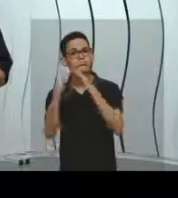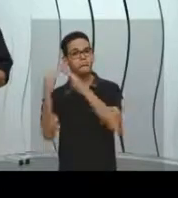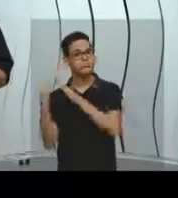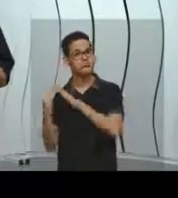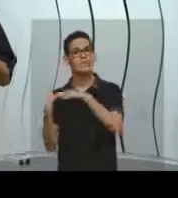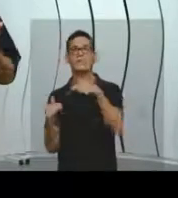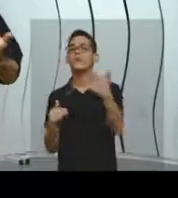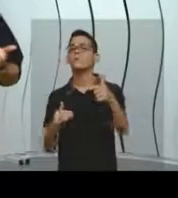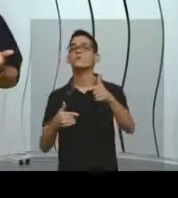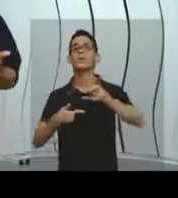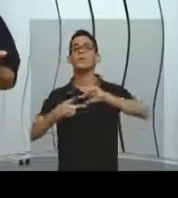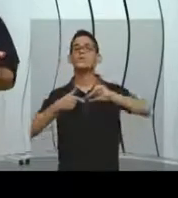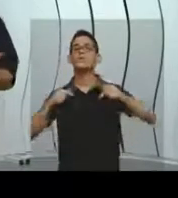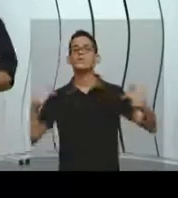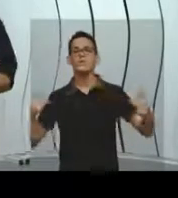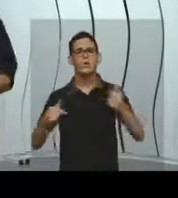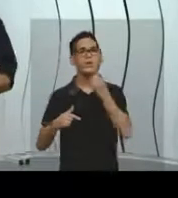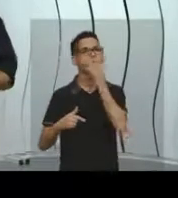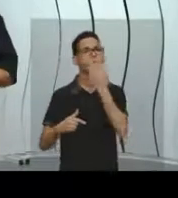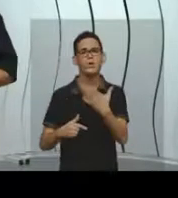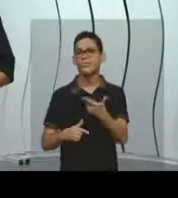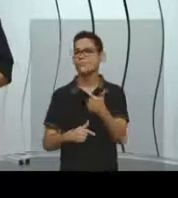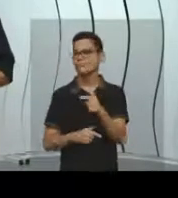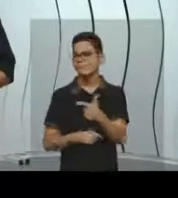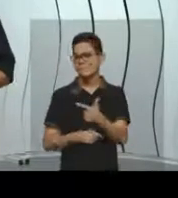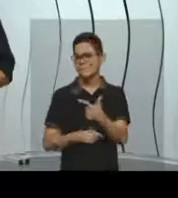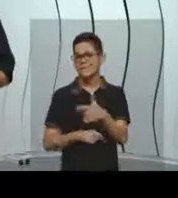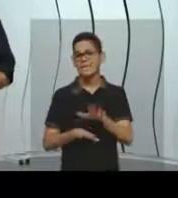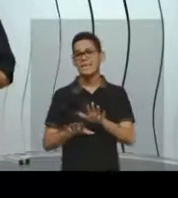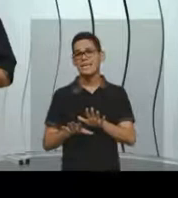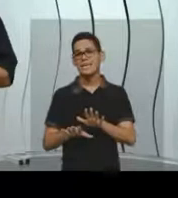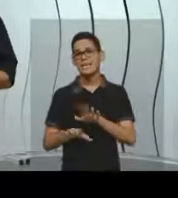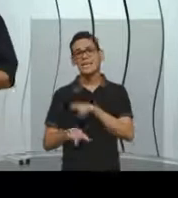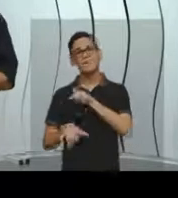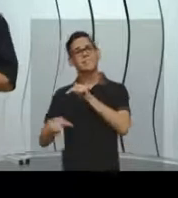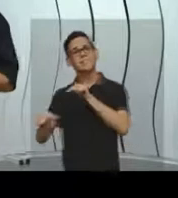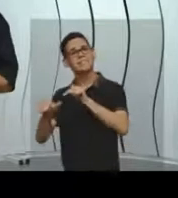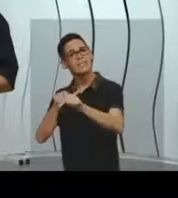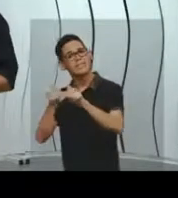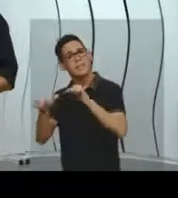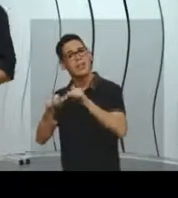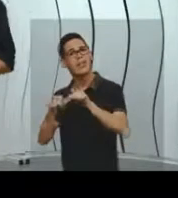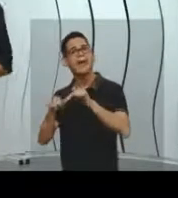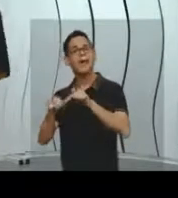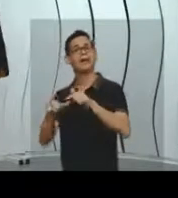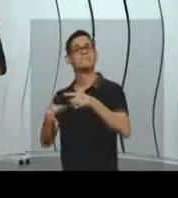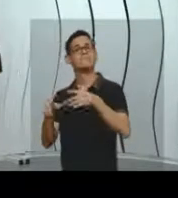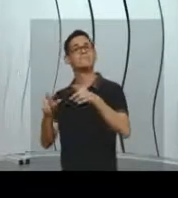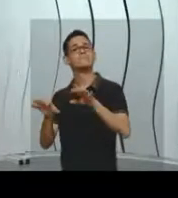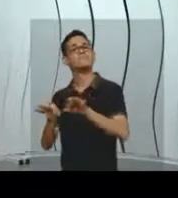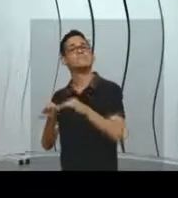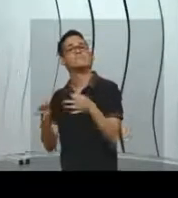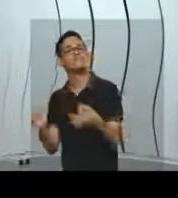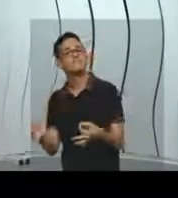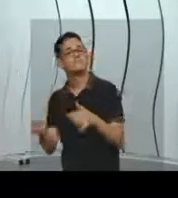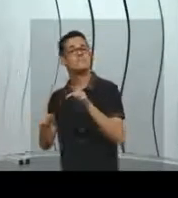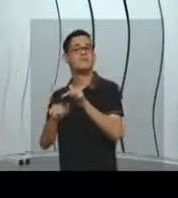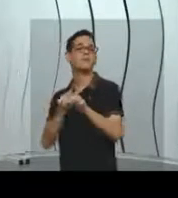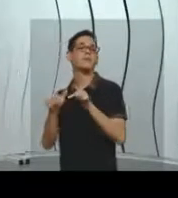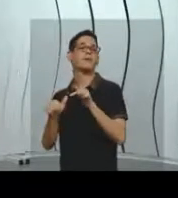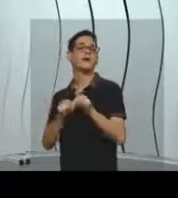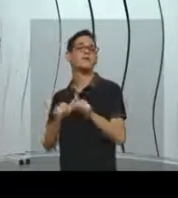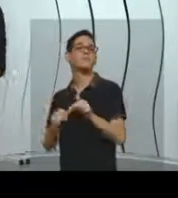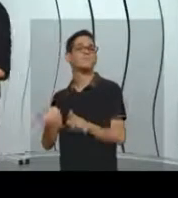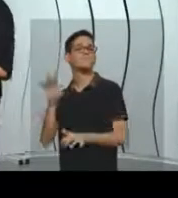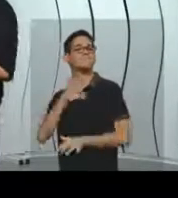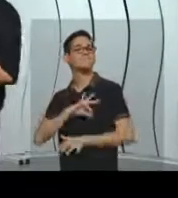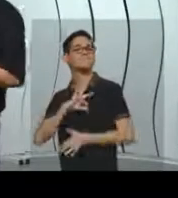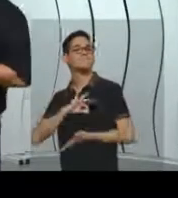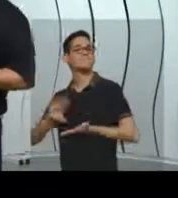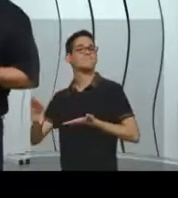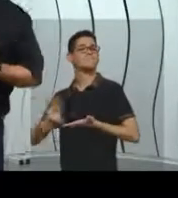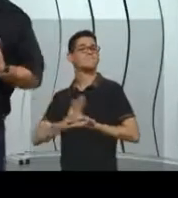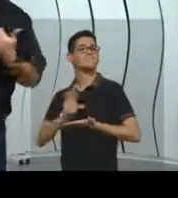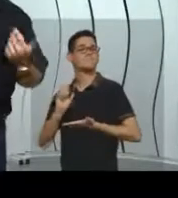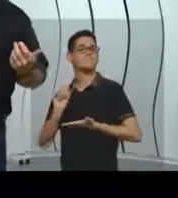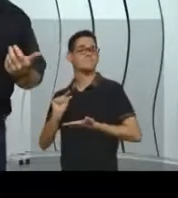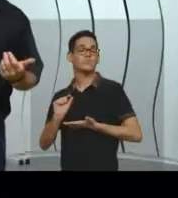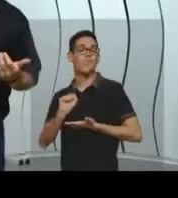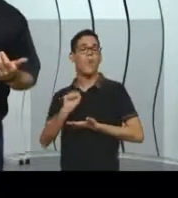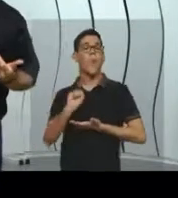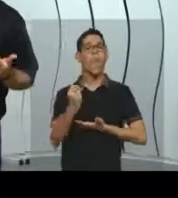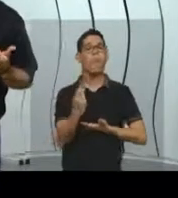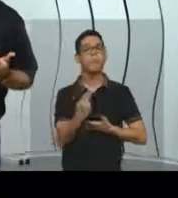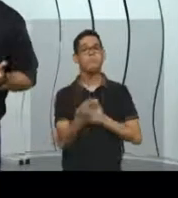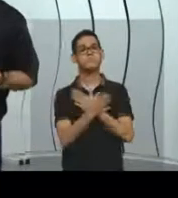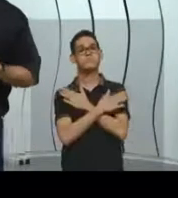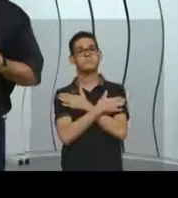ocupação ilegal, né? Ele vai trabalhar em subempregos ou, infelizmente, ele vai acabar ficando